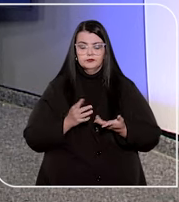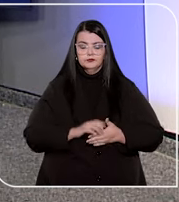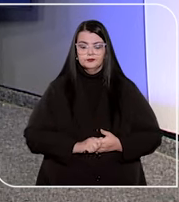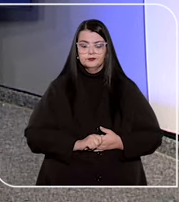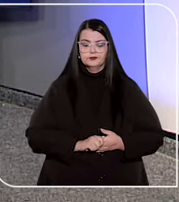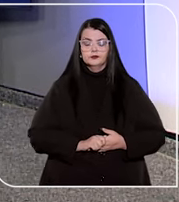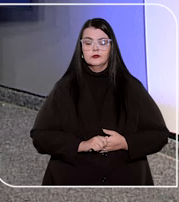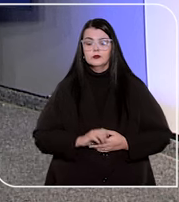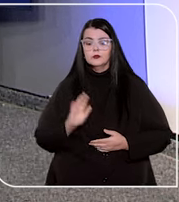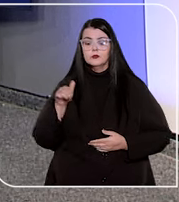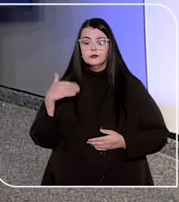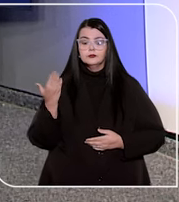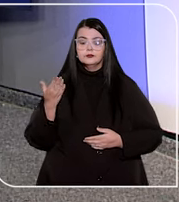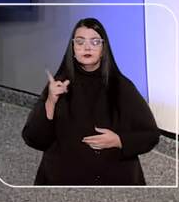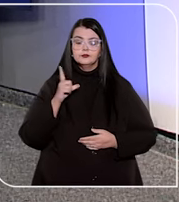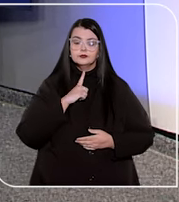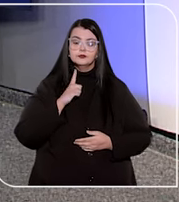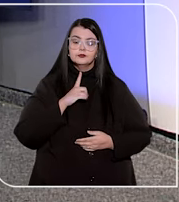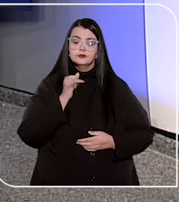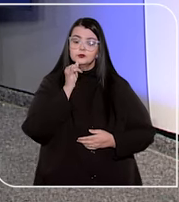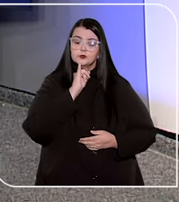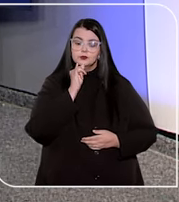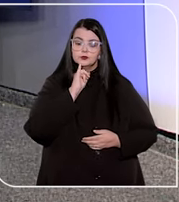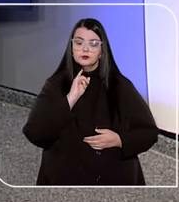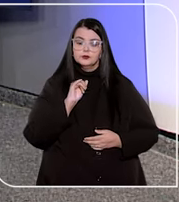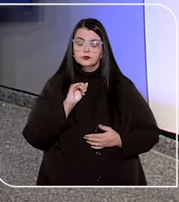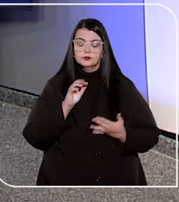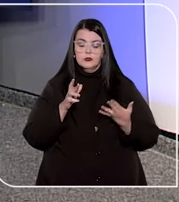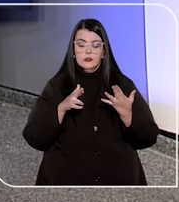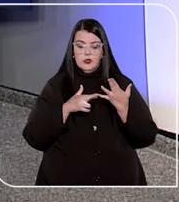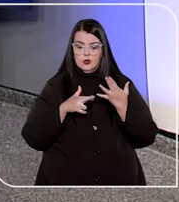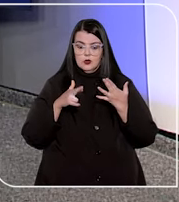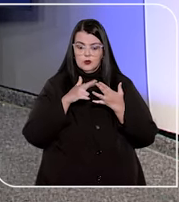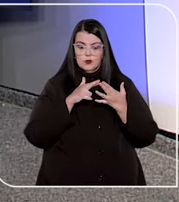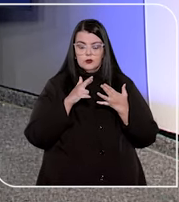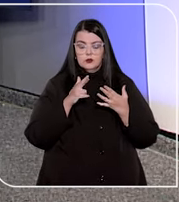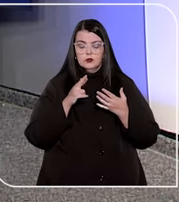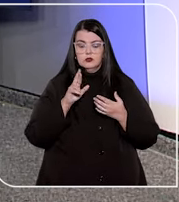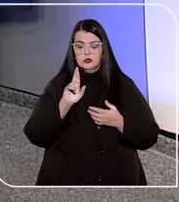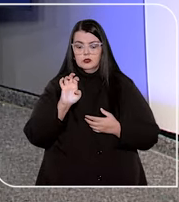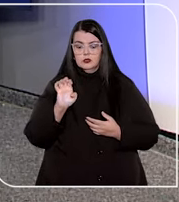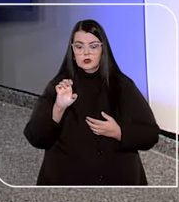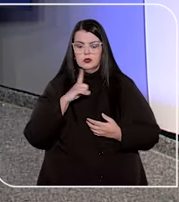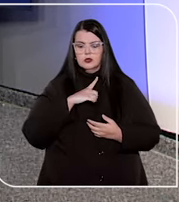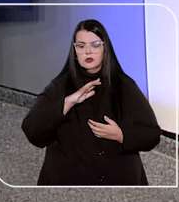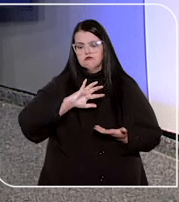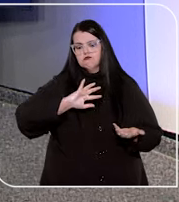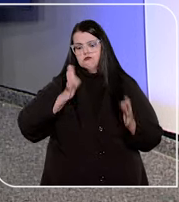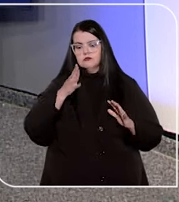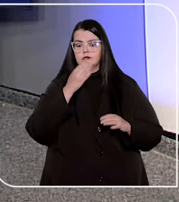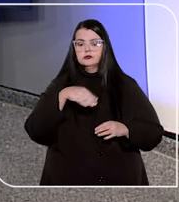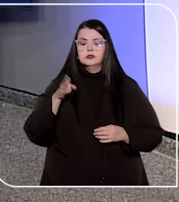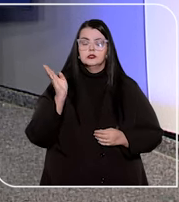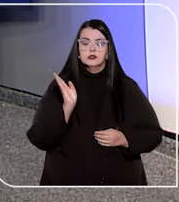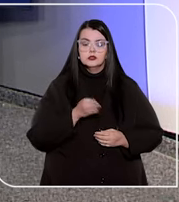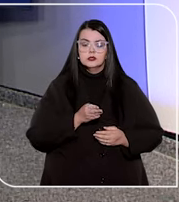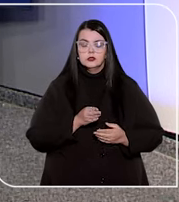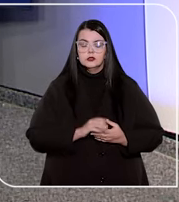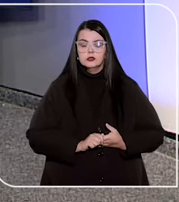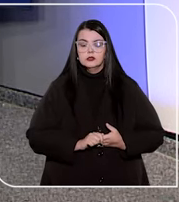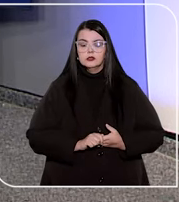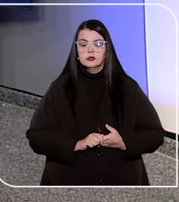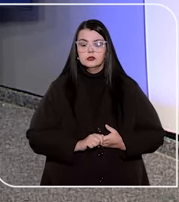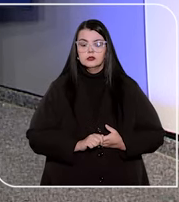Doutor Diogo, e em caso de o recurso extraordinário estiver suspenso, né, sobrestado aqui no Superior Tribunal de